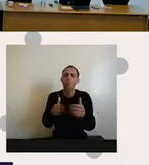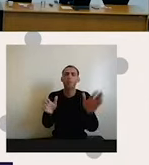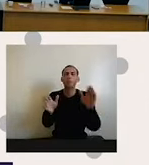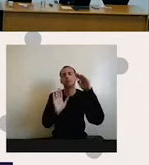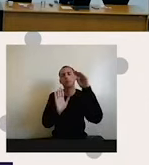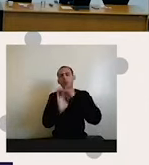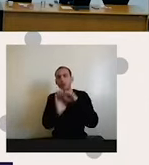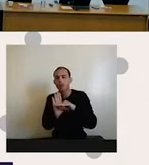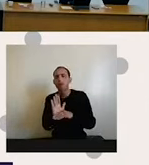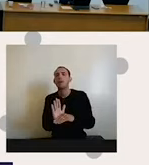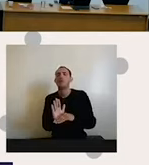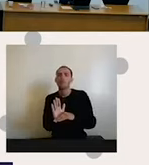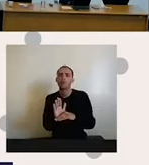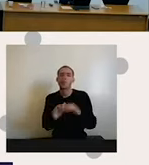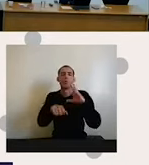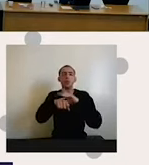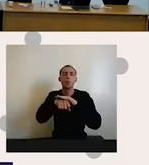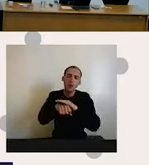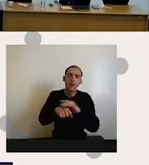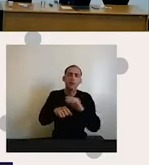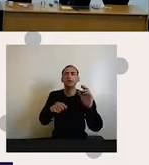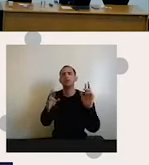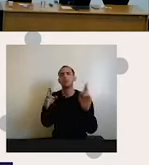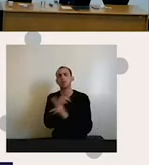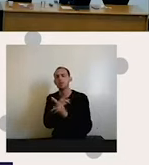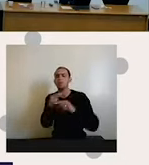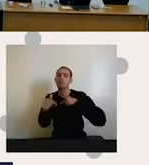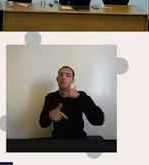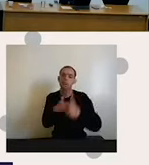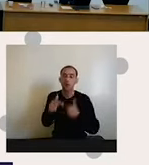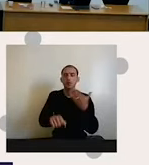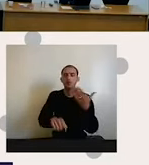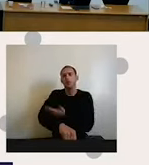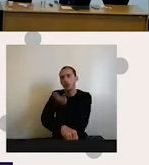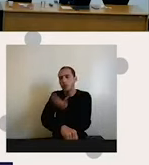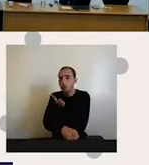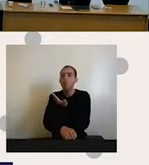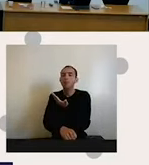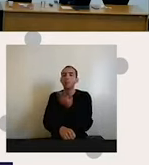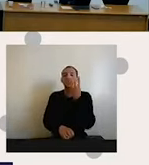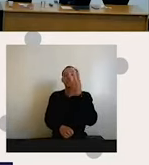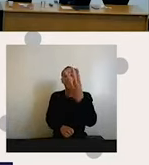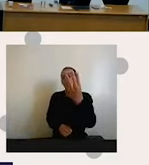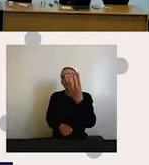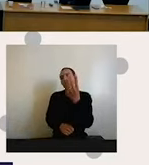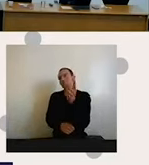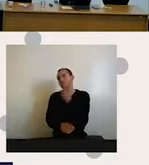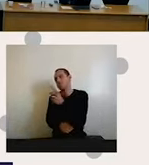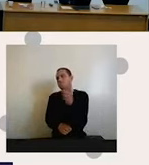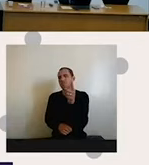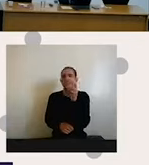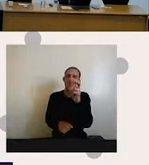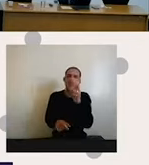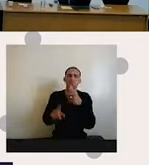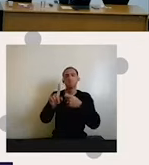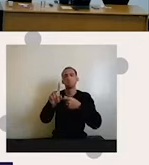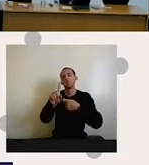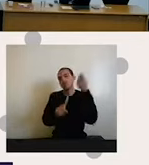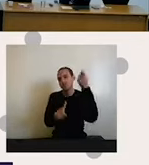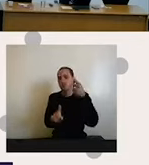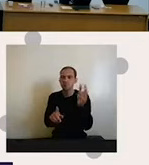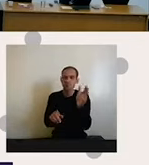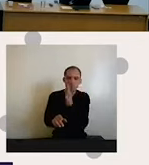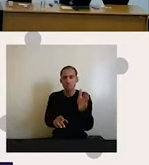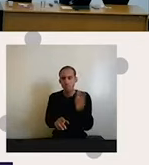né? Os honorários periciais aqui são recebidos somente ao fim do processo judicial, então uma perícia que eu faço hoje eu vou receber dali 5, 10